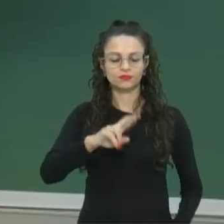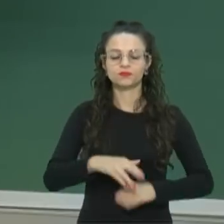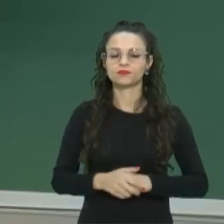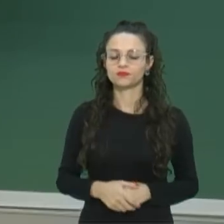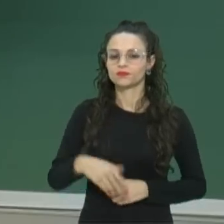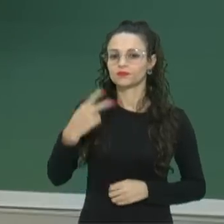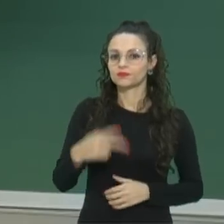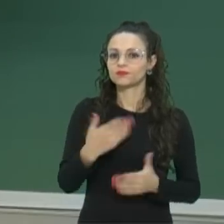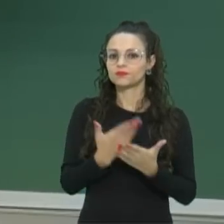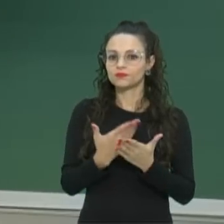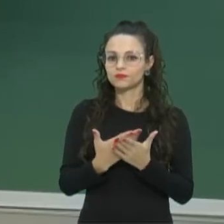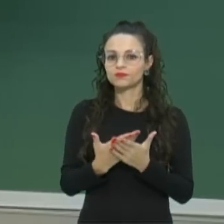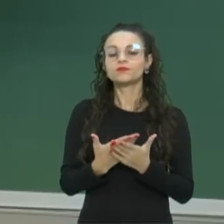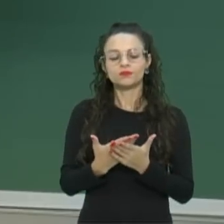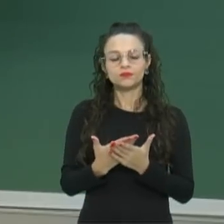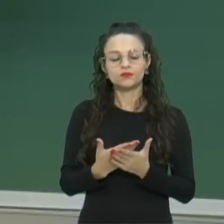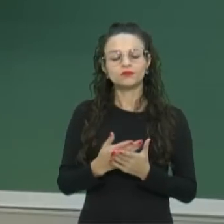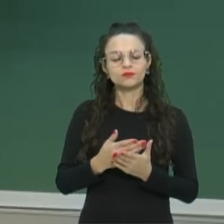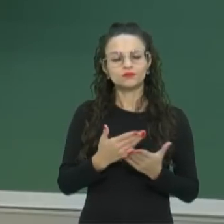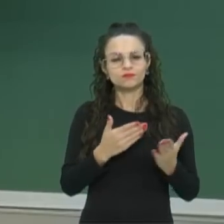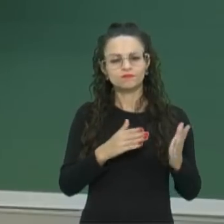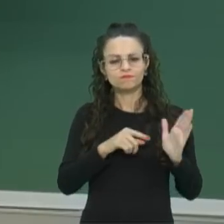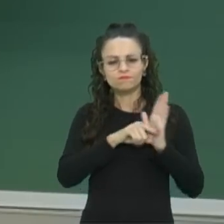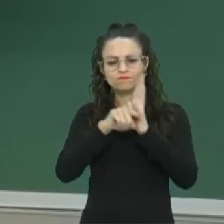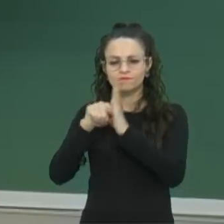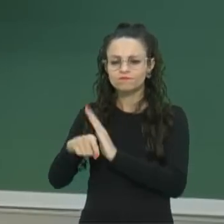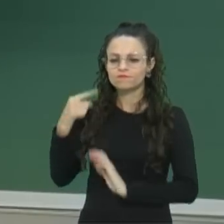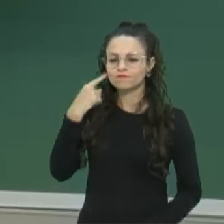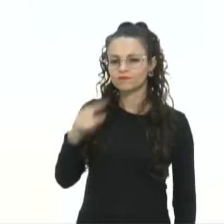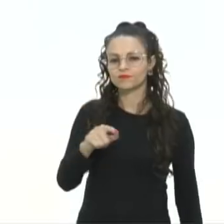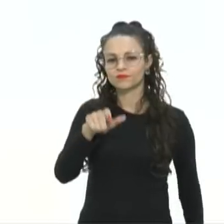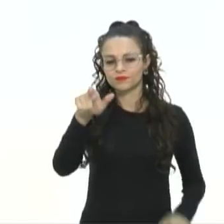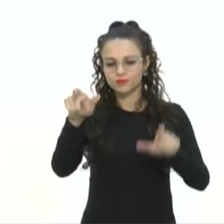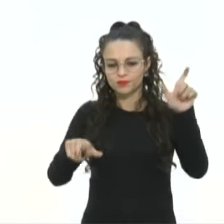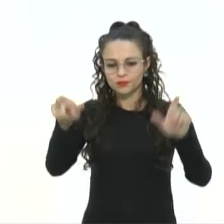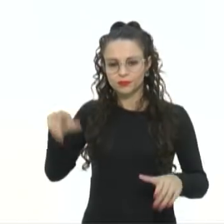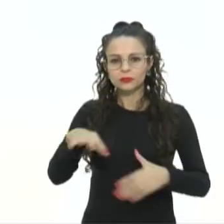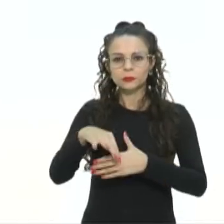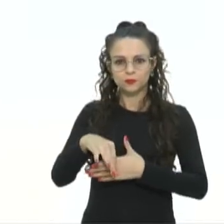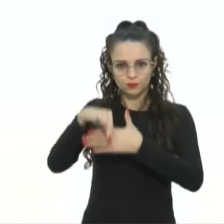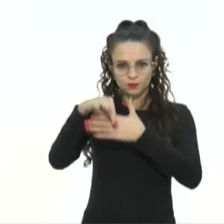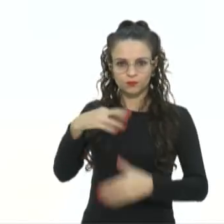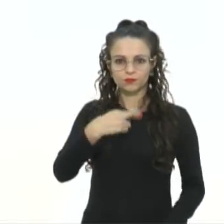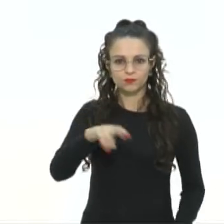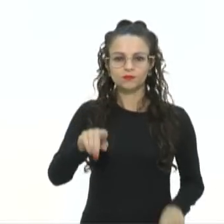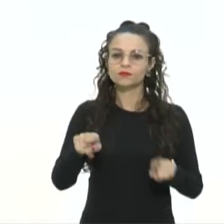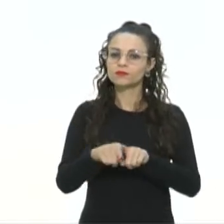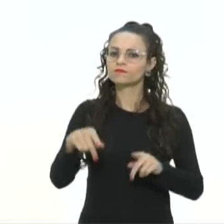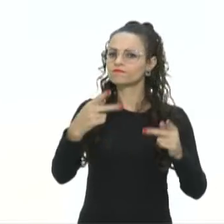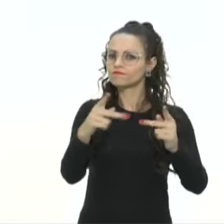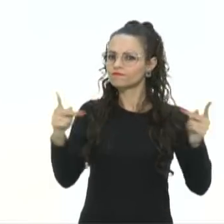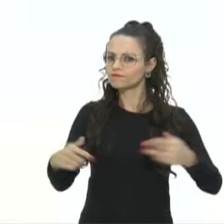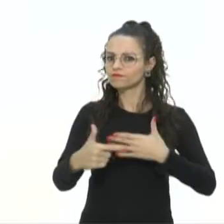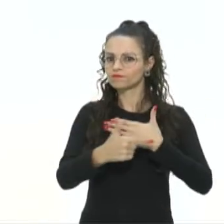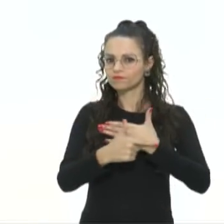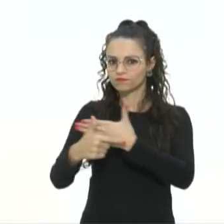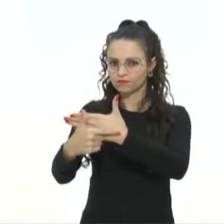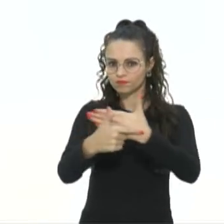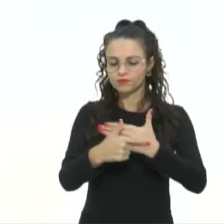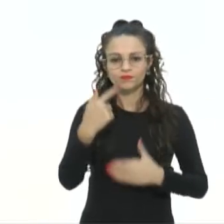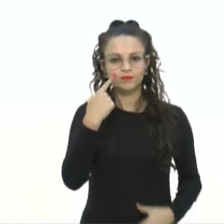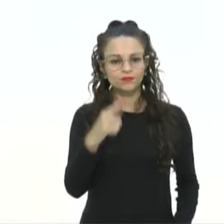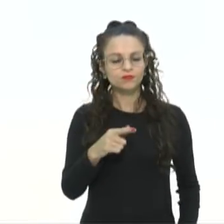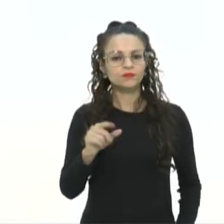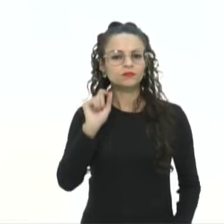Nesta aula, estudaremos sobre os líderes religiosos e seus papéis nas organizações religiosas. Veremos alguns líderes